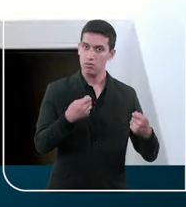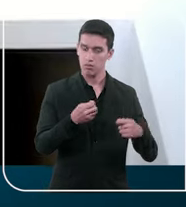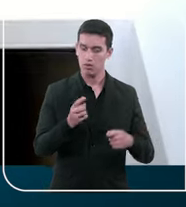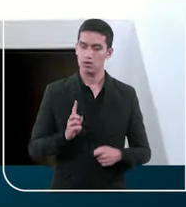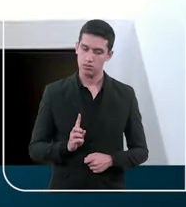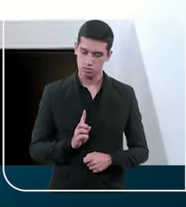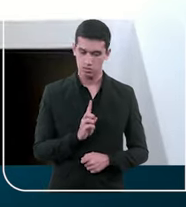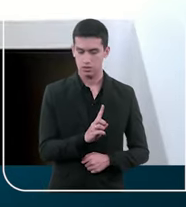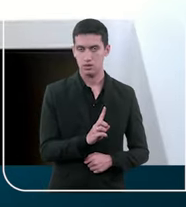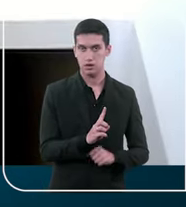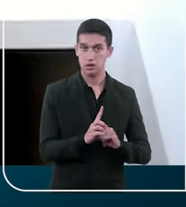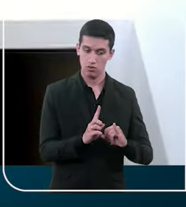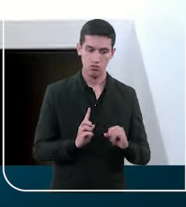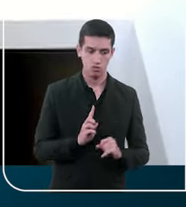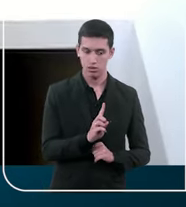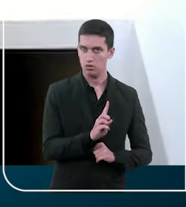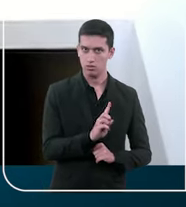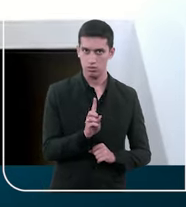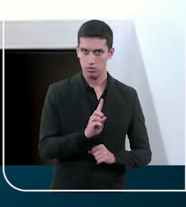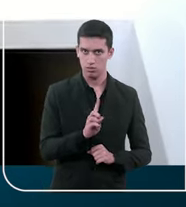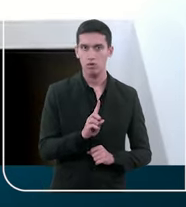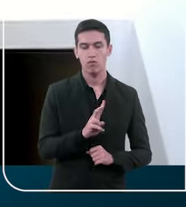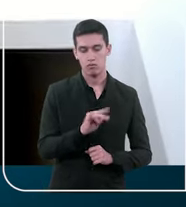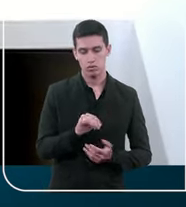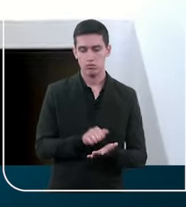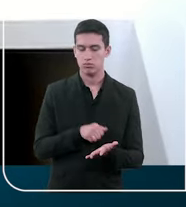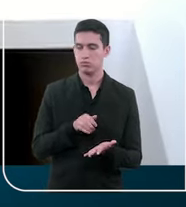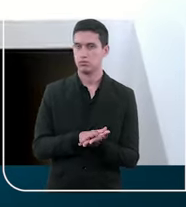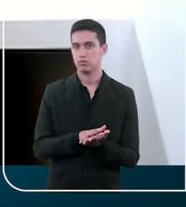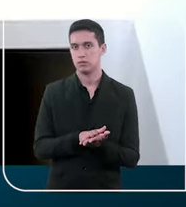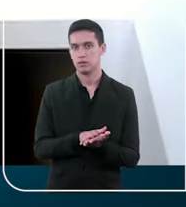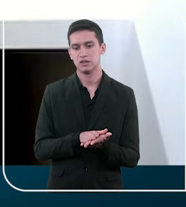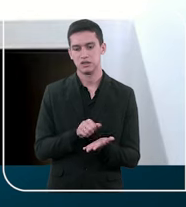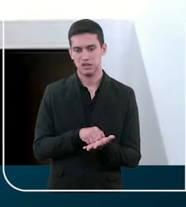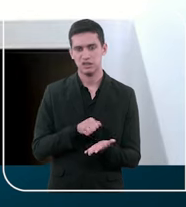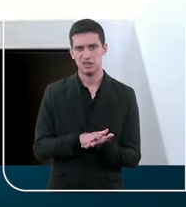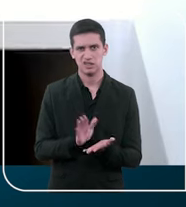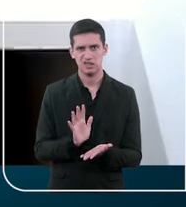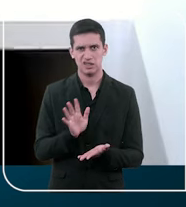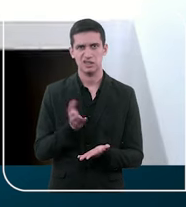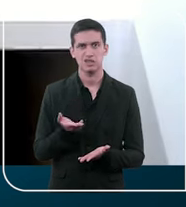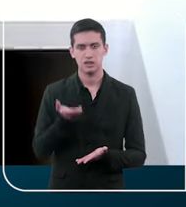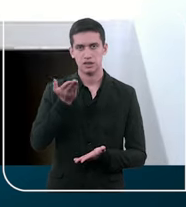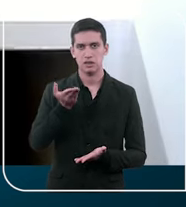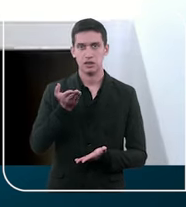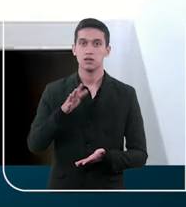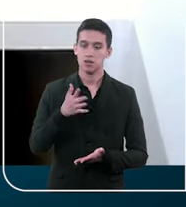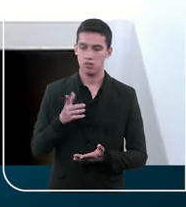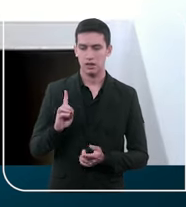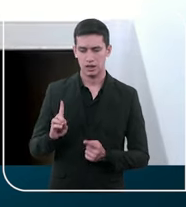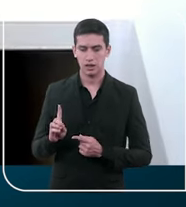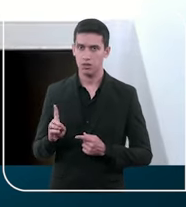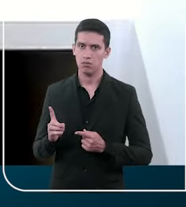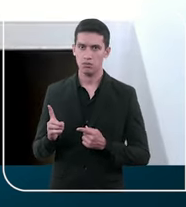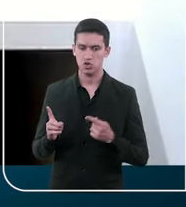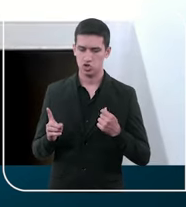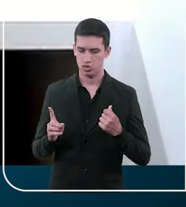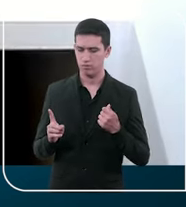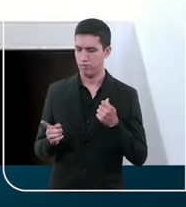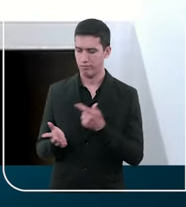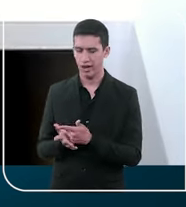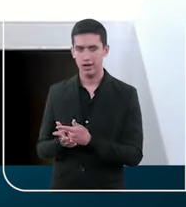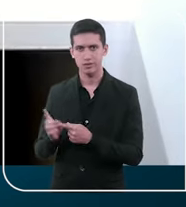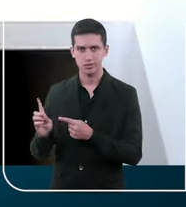ele precisa estar presente, caso contrário, ele sofrerá uma multa, né? Uma multa que é até bastante elevada. Então, além de ele não receber uma